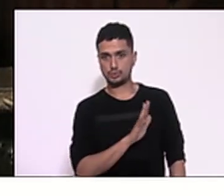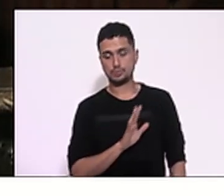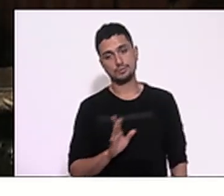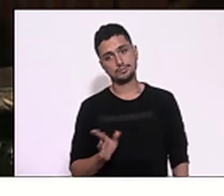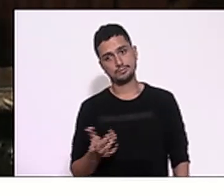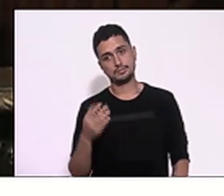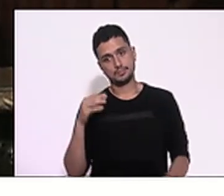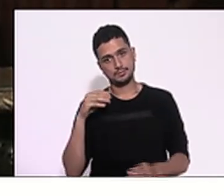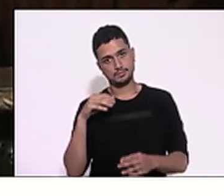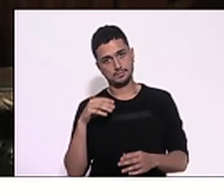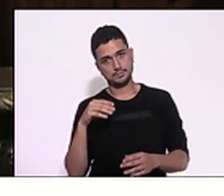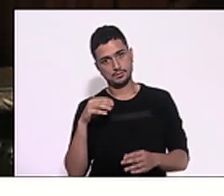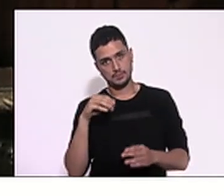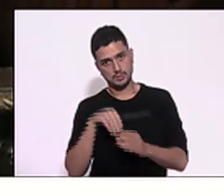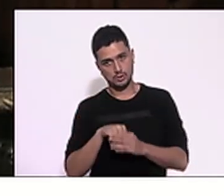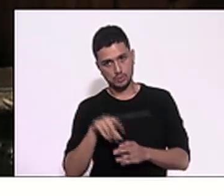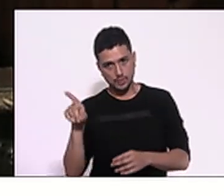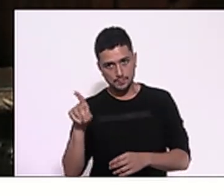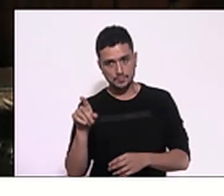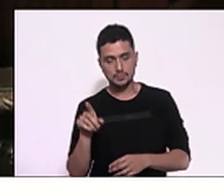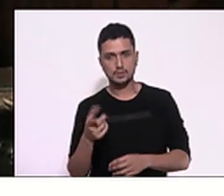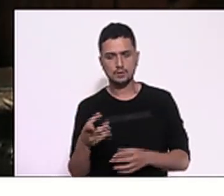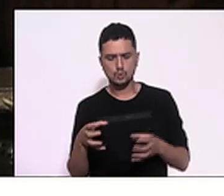Venceu o professor Maurício Mota.